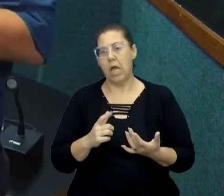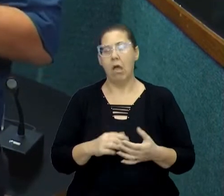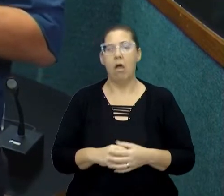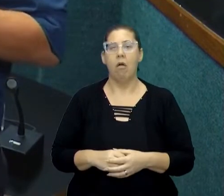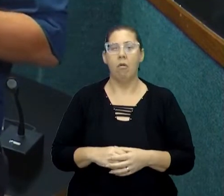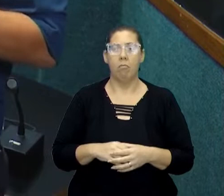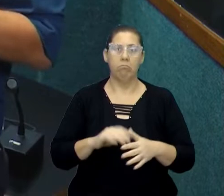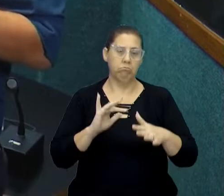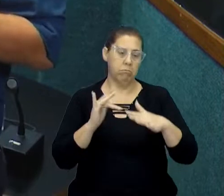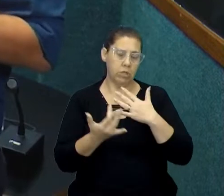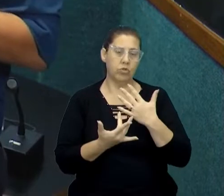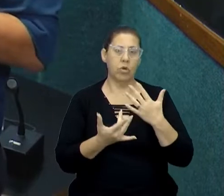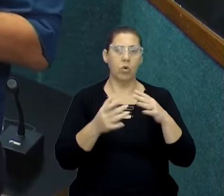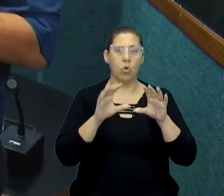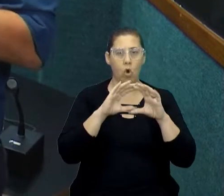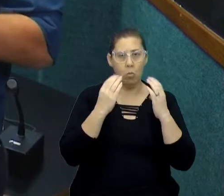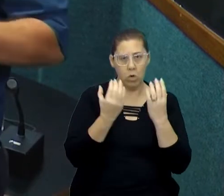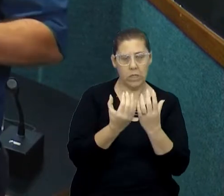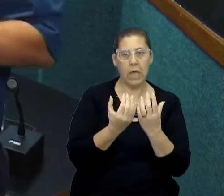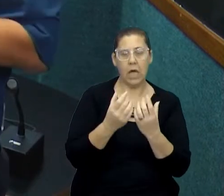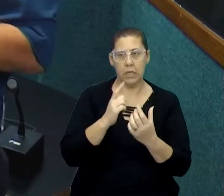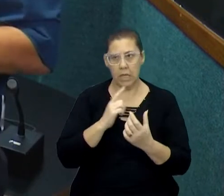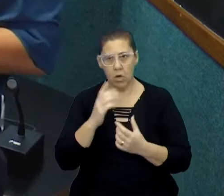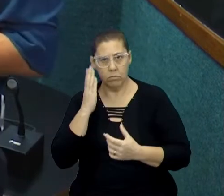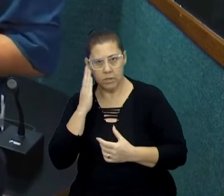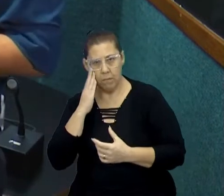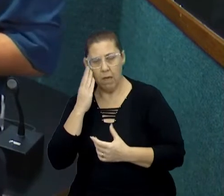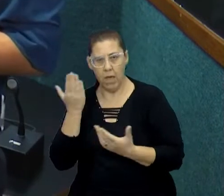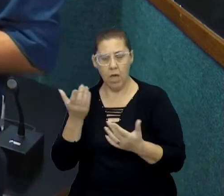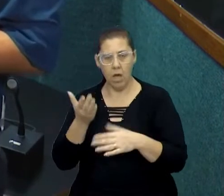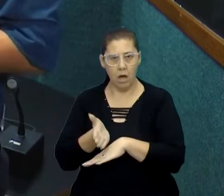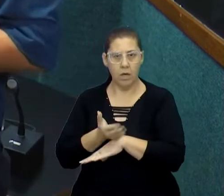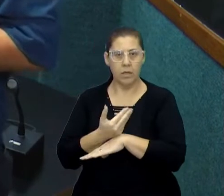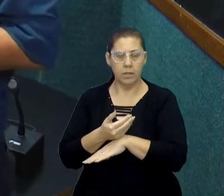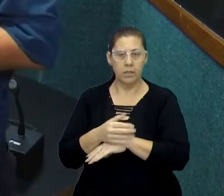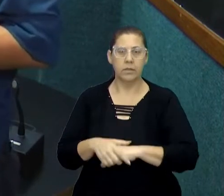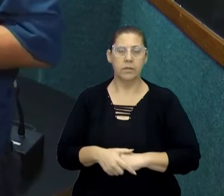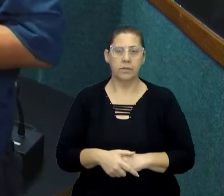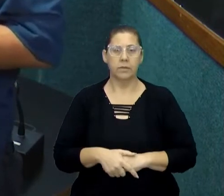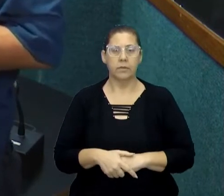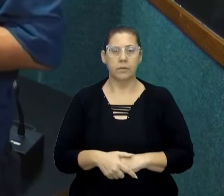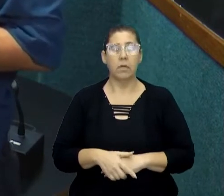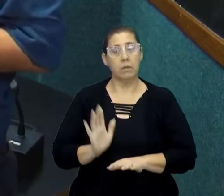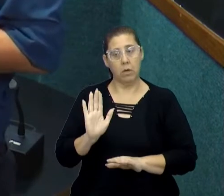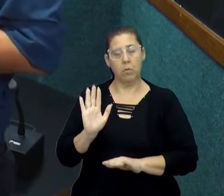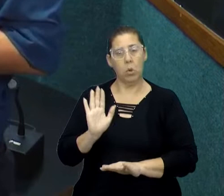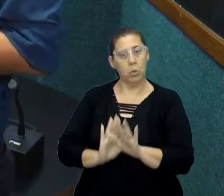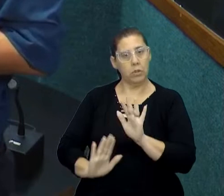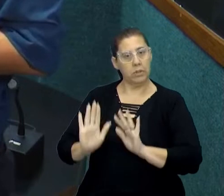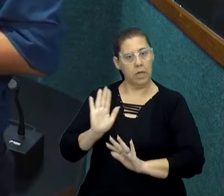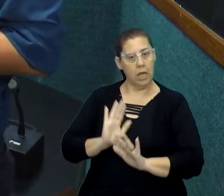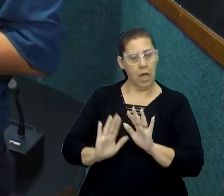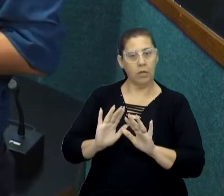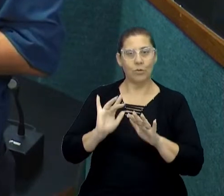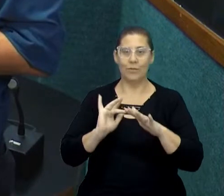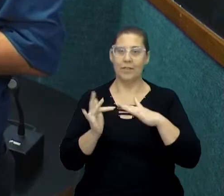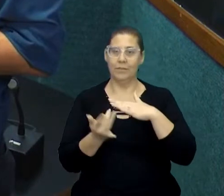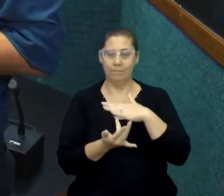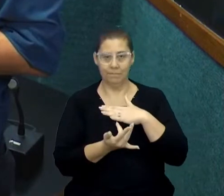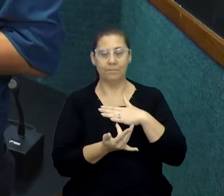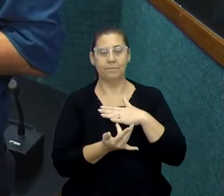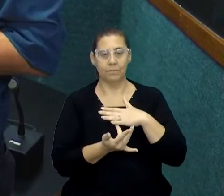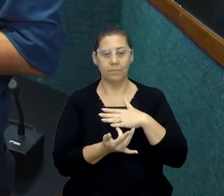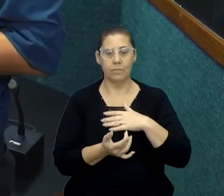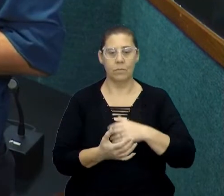comunitária, lá na fonte, tem como a gente ter acesso a esse tipo de informação? Tem sim, muito cuidado com redes sociais,